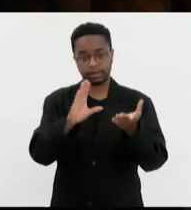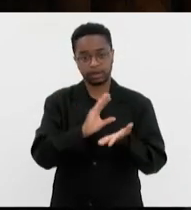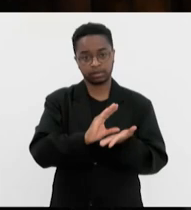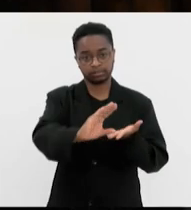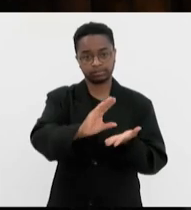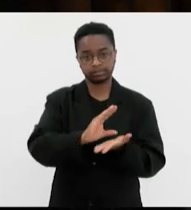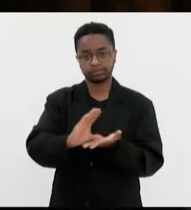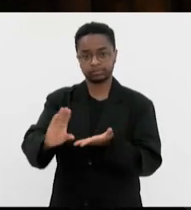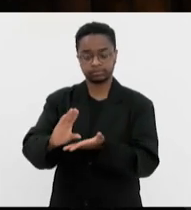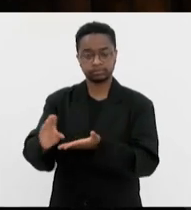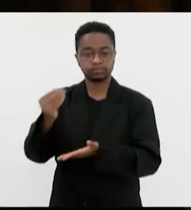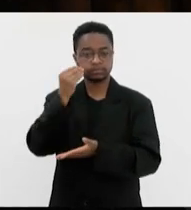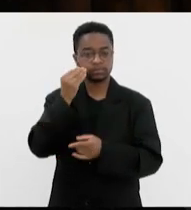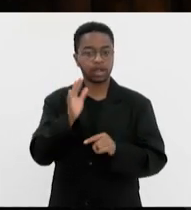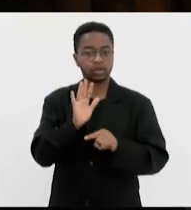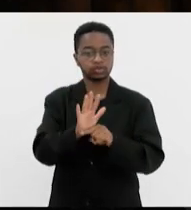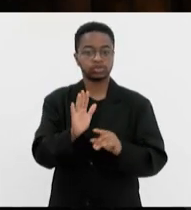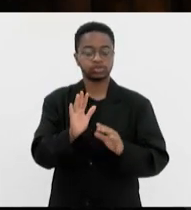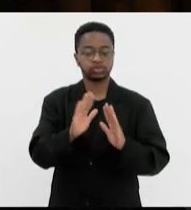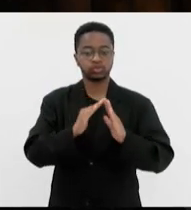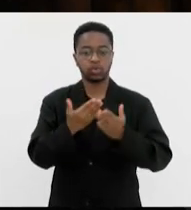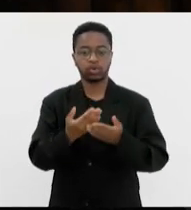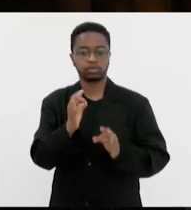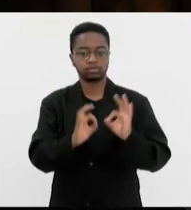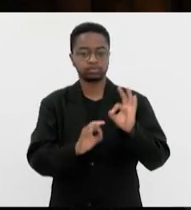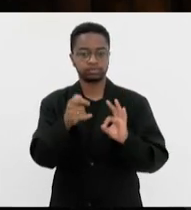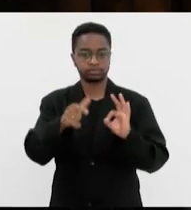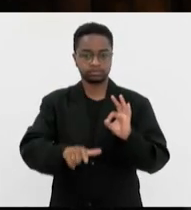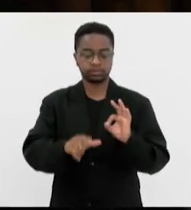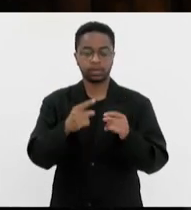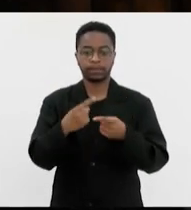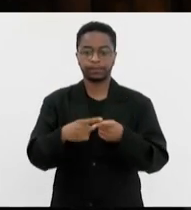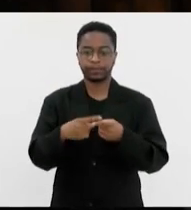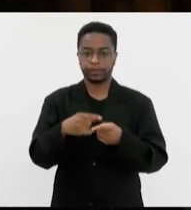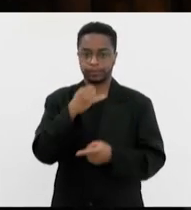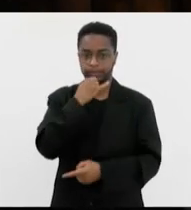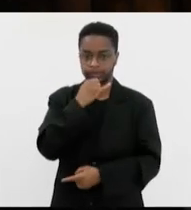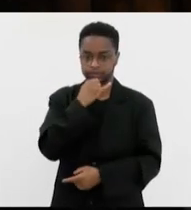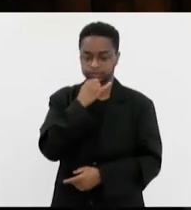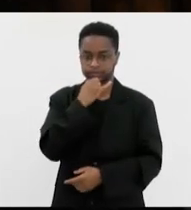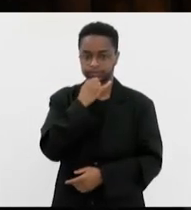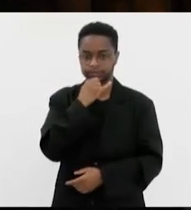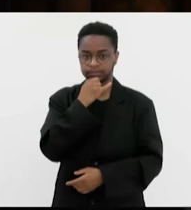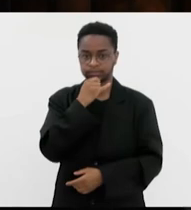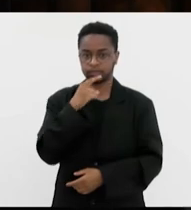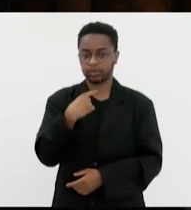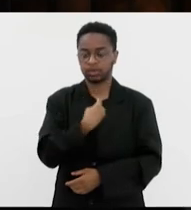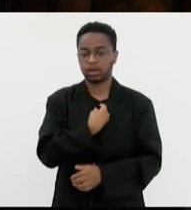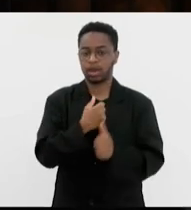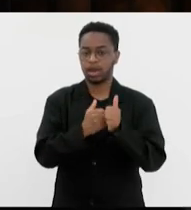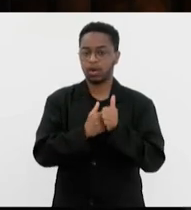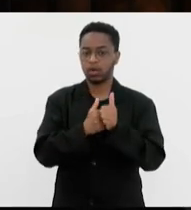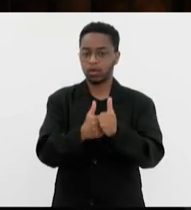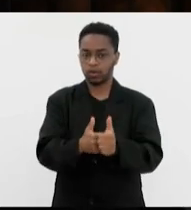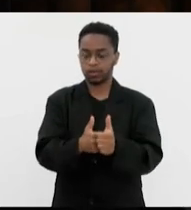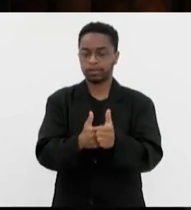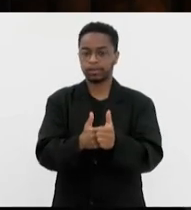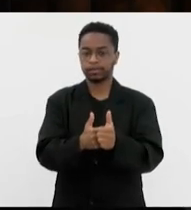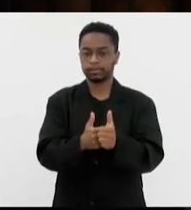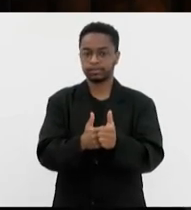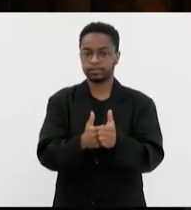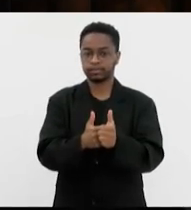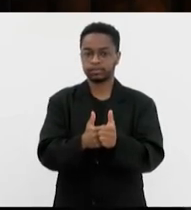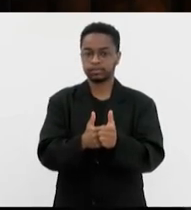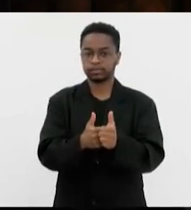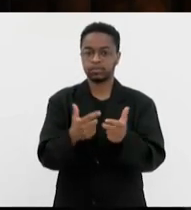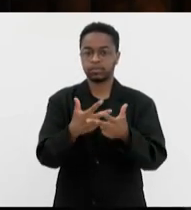para que as escolas possam se reestruturar. A gente, por exemplo, está acompanhando a situação